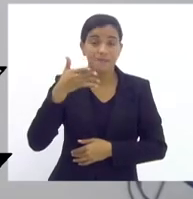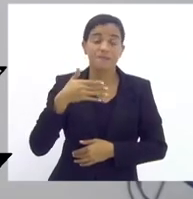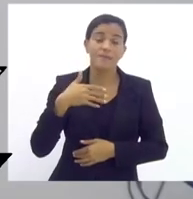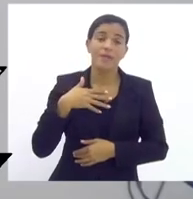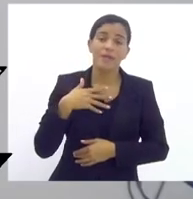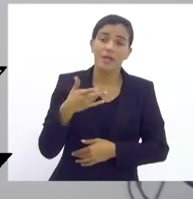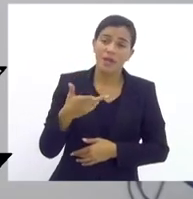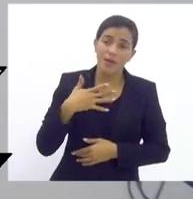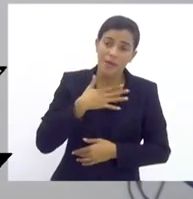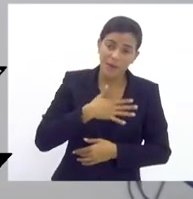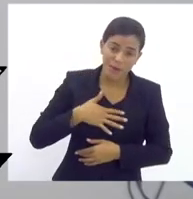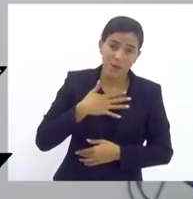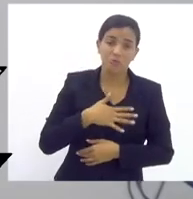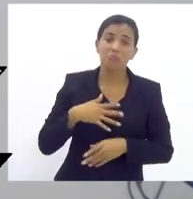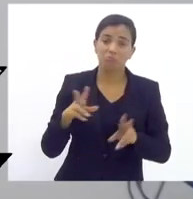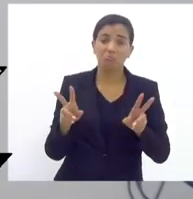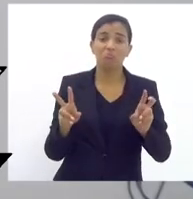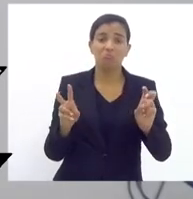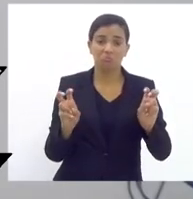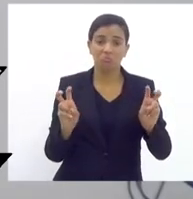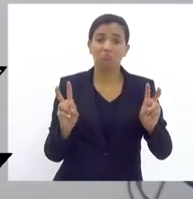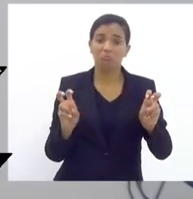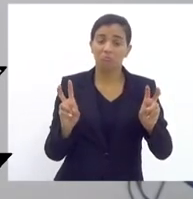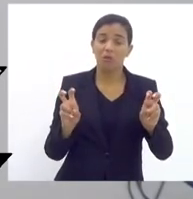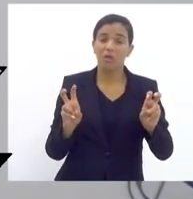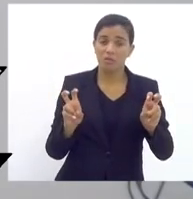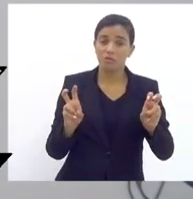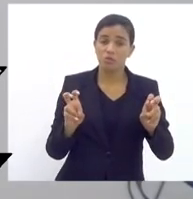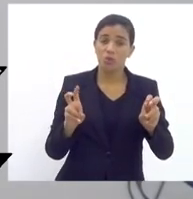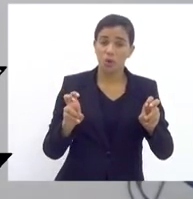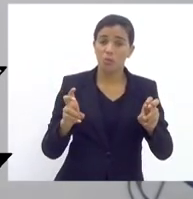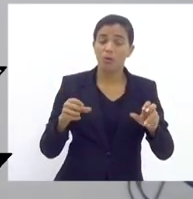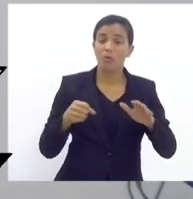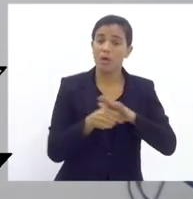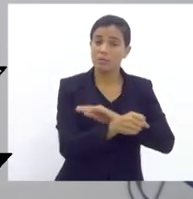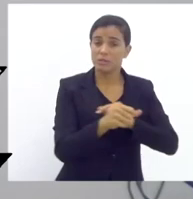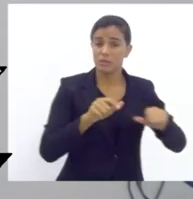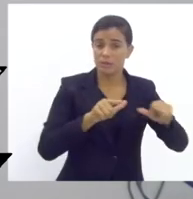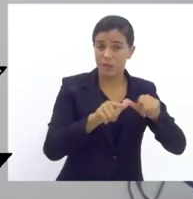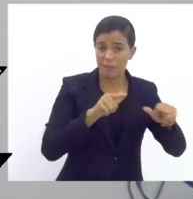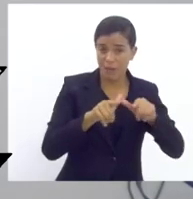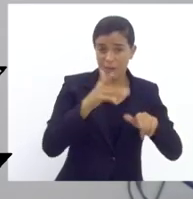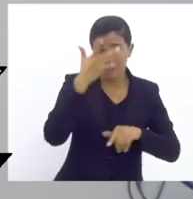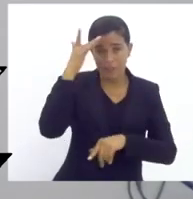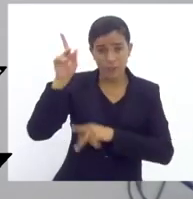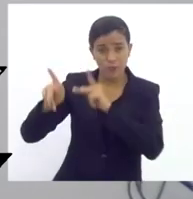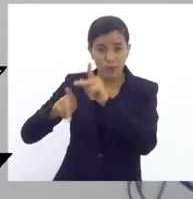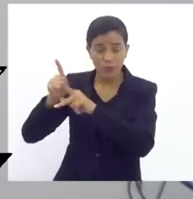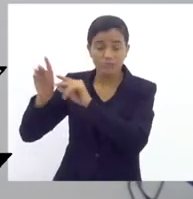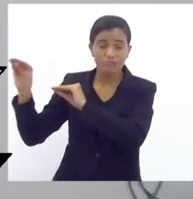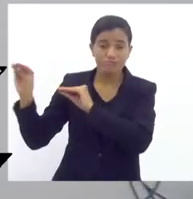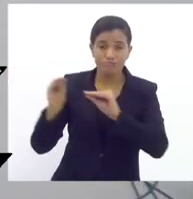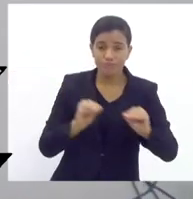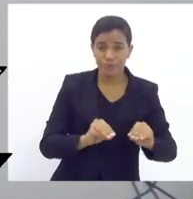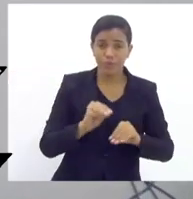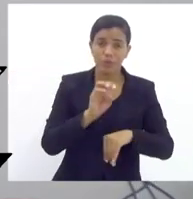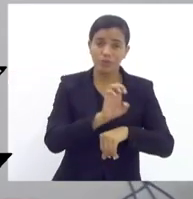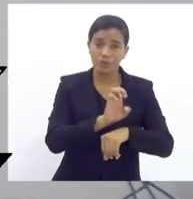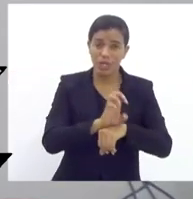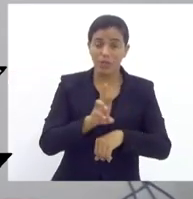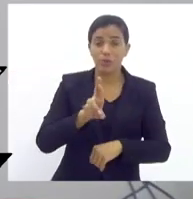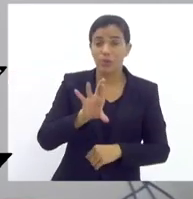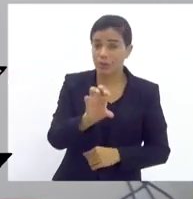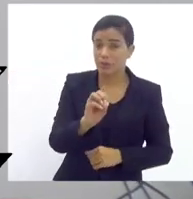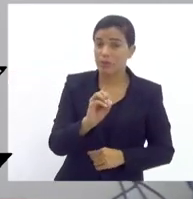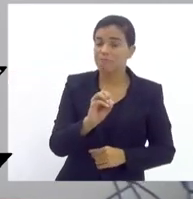gostei da tema do tema que é a questão de acesso ao trabalho para Alef já dominante e a patroa no estado do